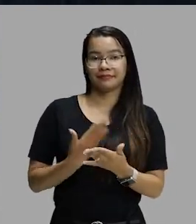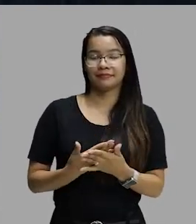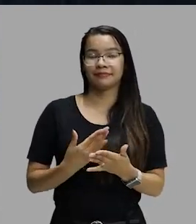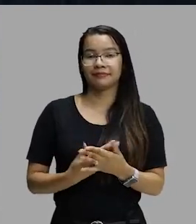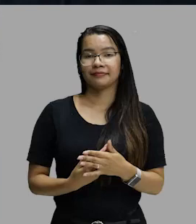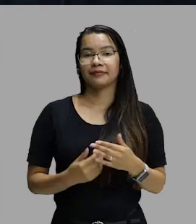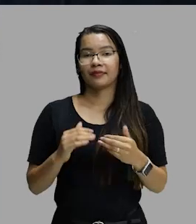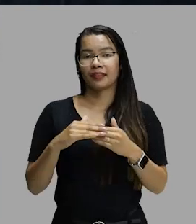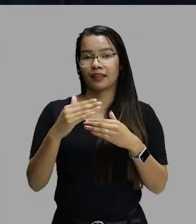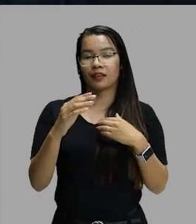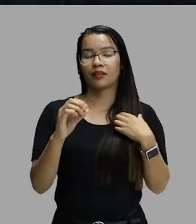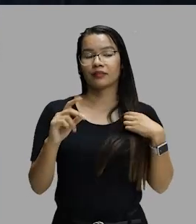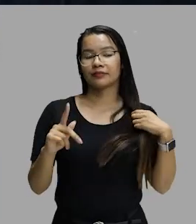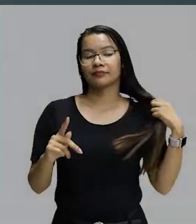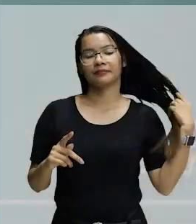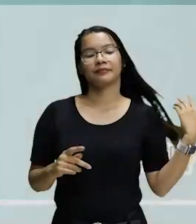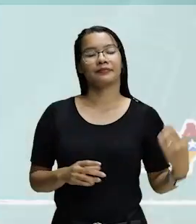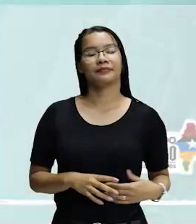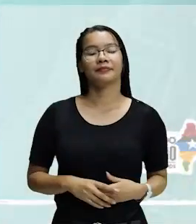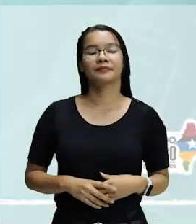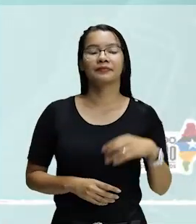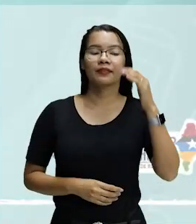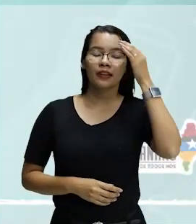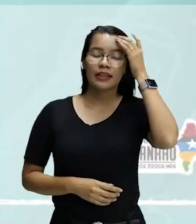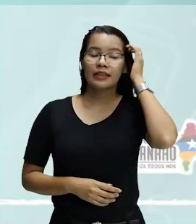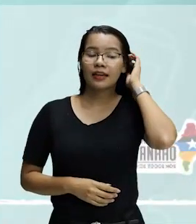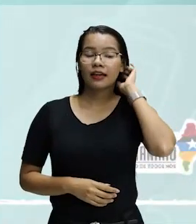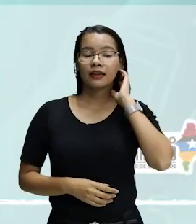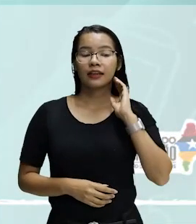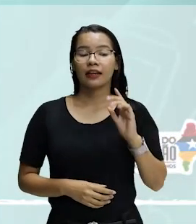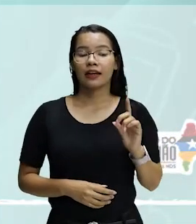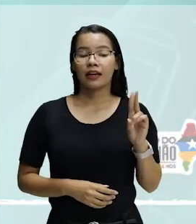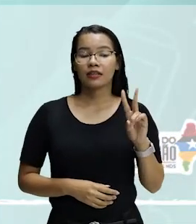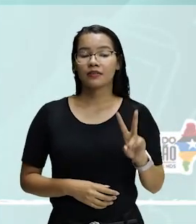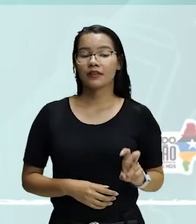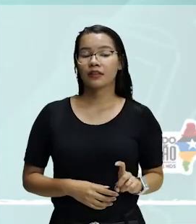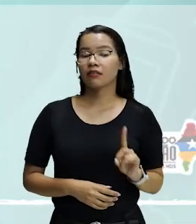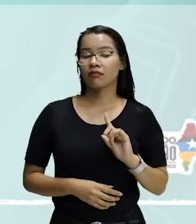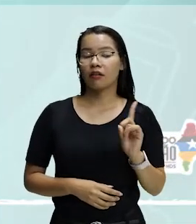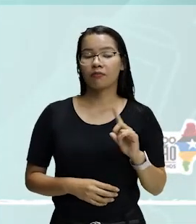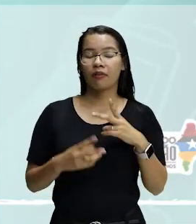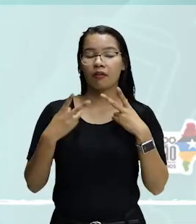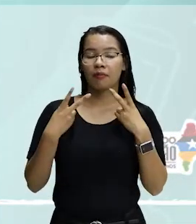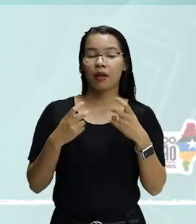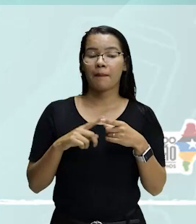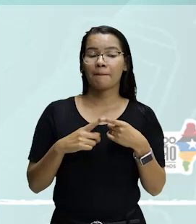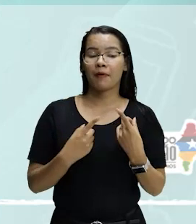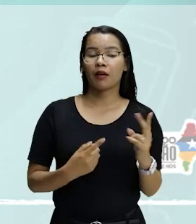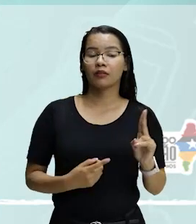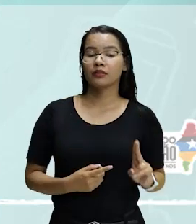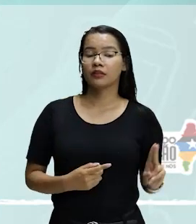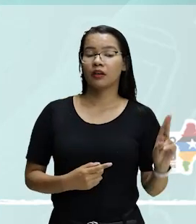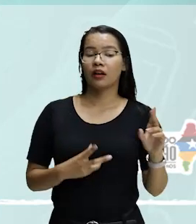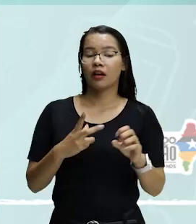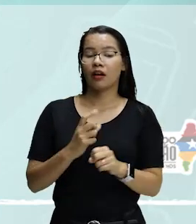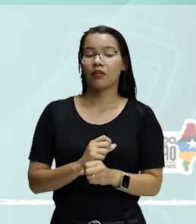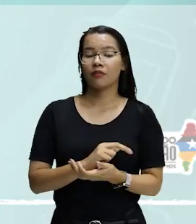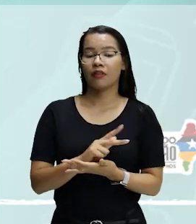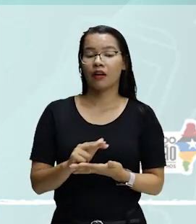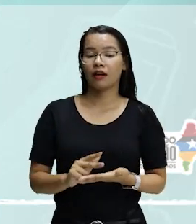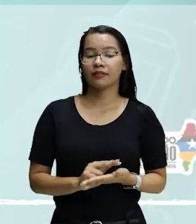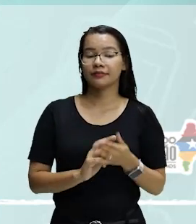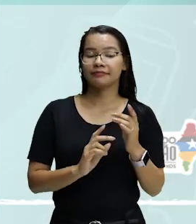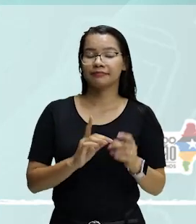aí vai, tá bom? Sem que notemos, utilizamos o resumo de diversas maneiras no dia a dia. Isso